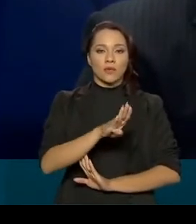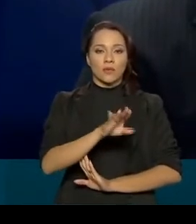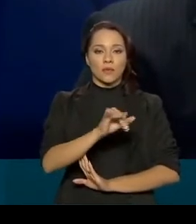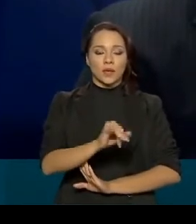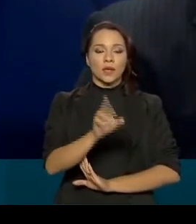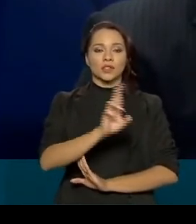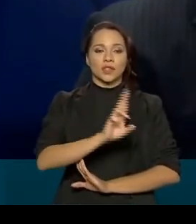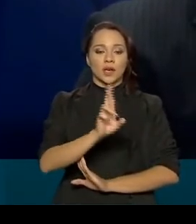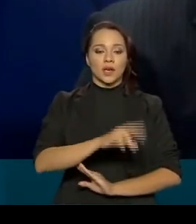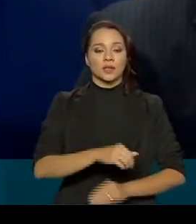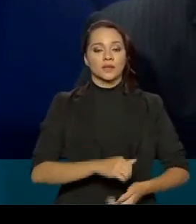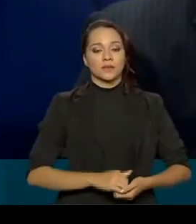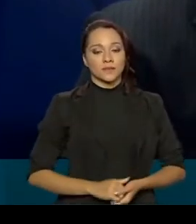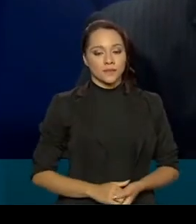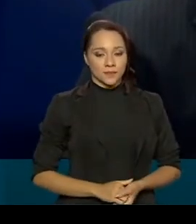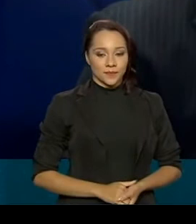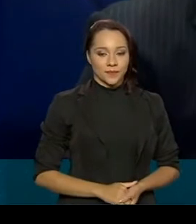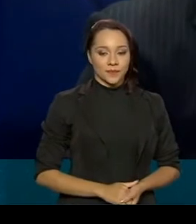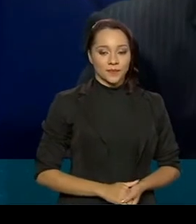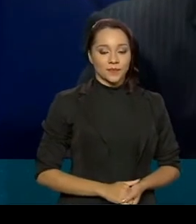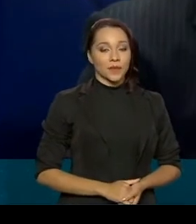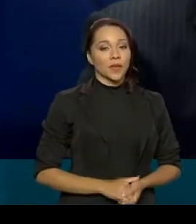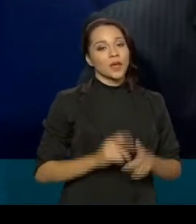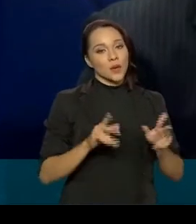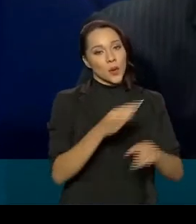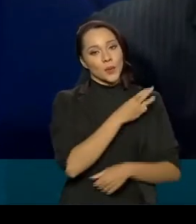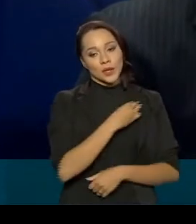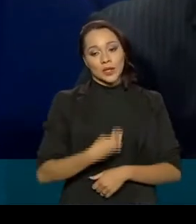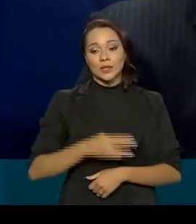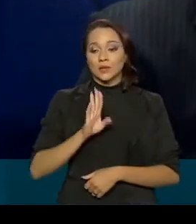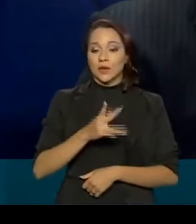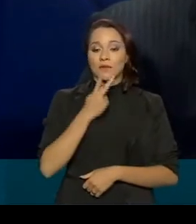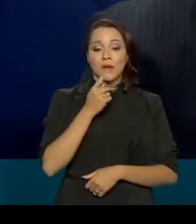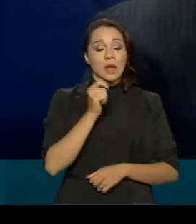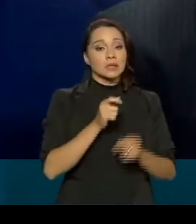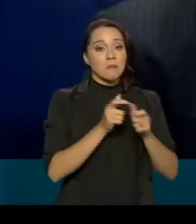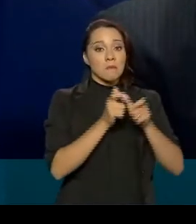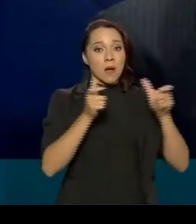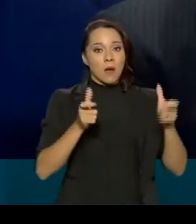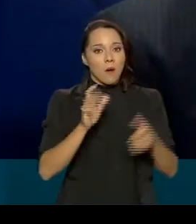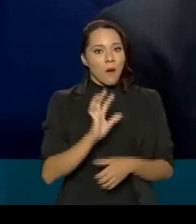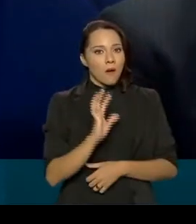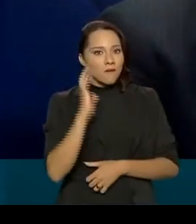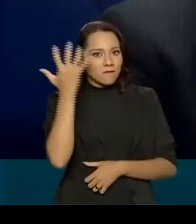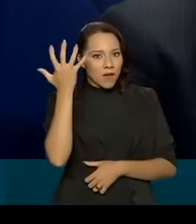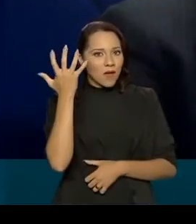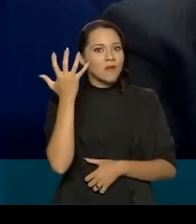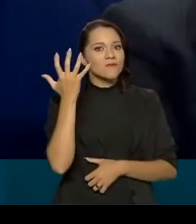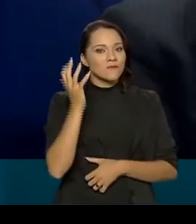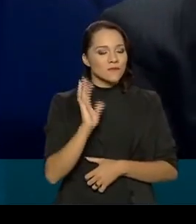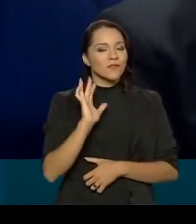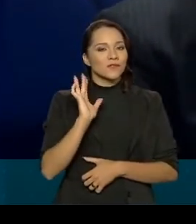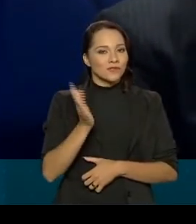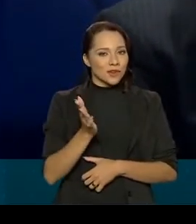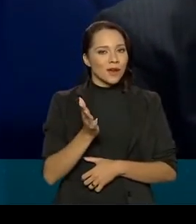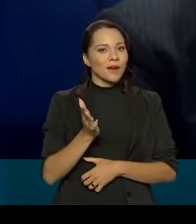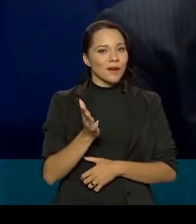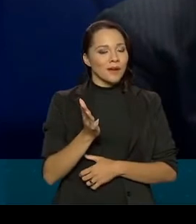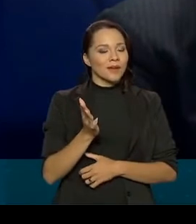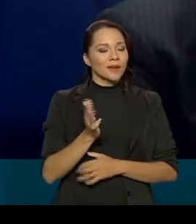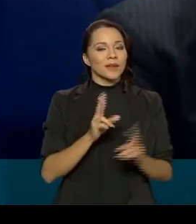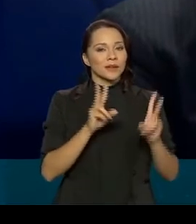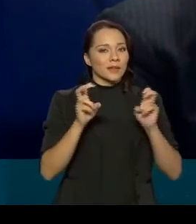de reais. Como o ministro mencionou, este é o maior evento em termos